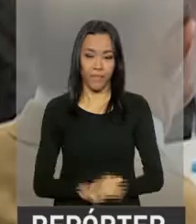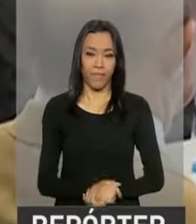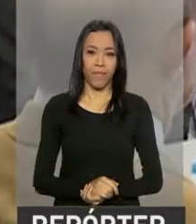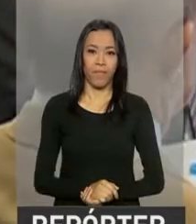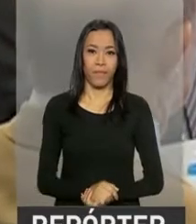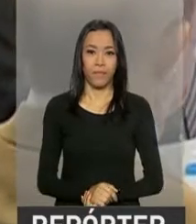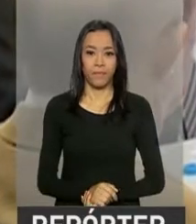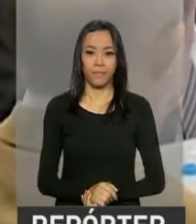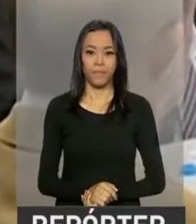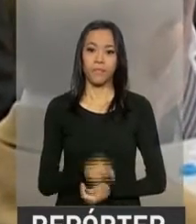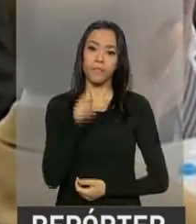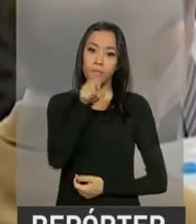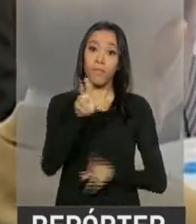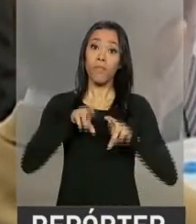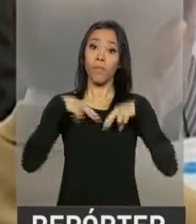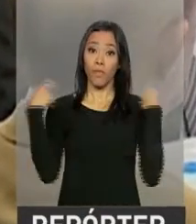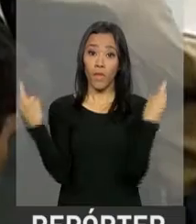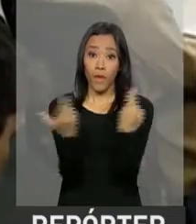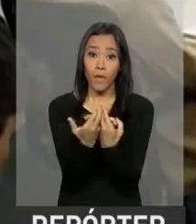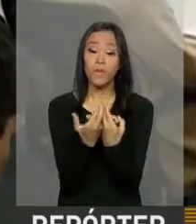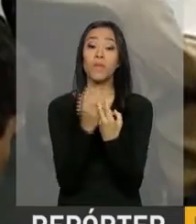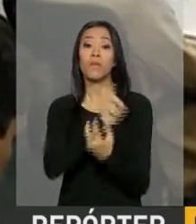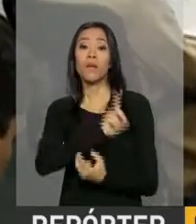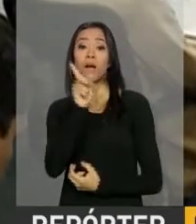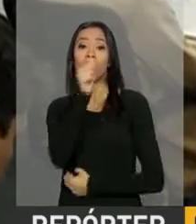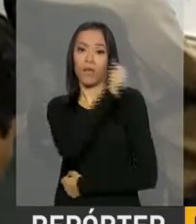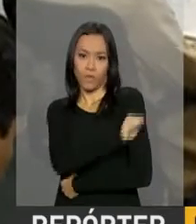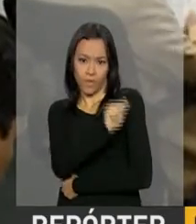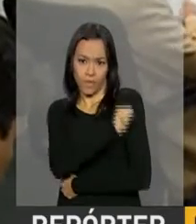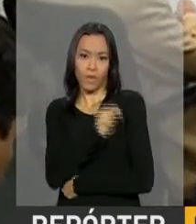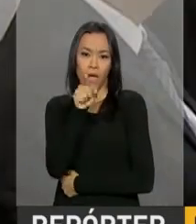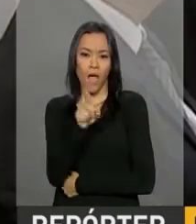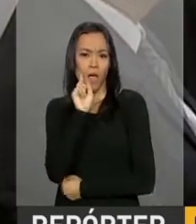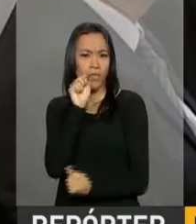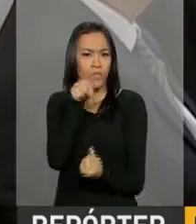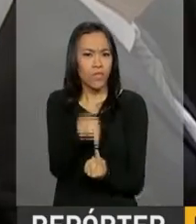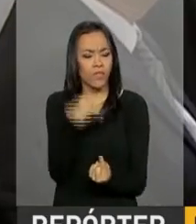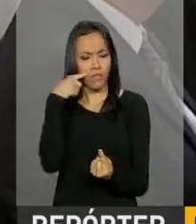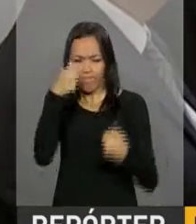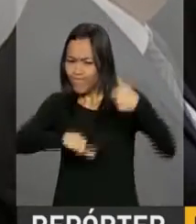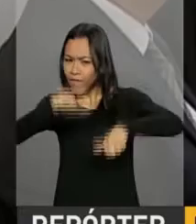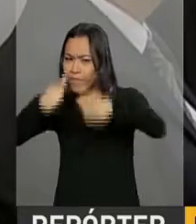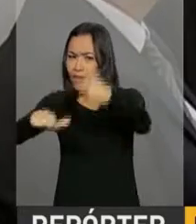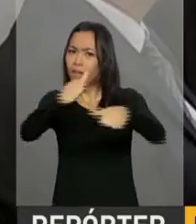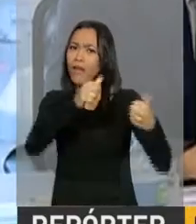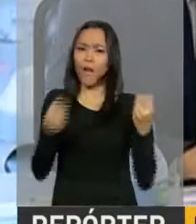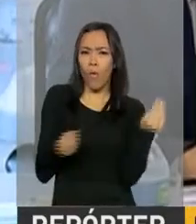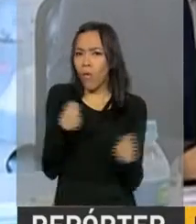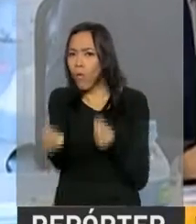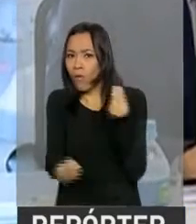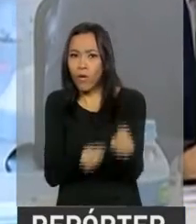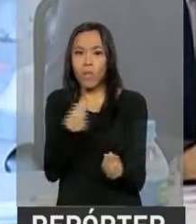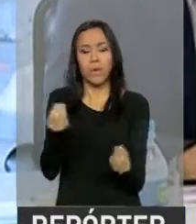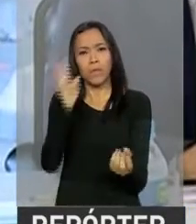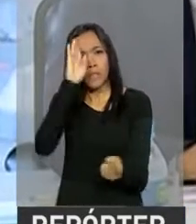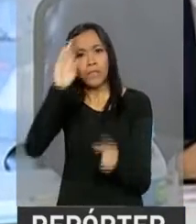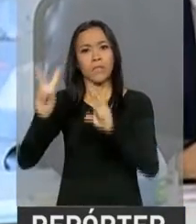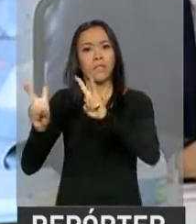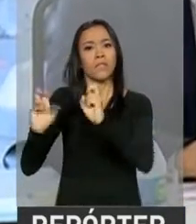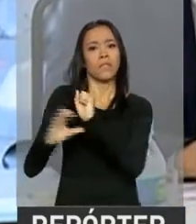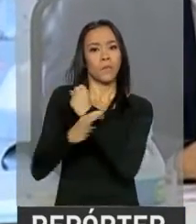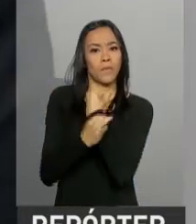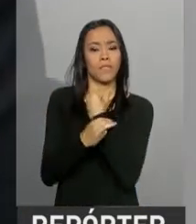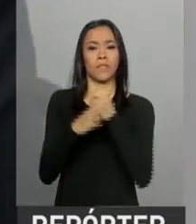a reunião no parque olímpico foi para fazer um balanço das olimpíadas até agora principalmente em relação à segurança ea